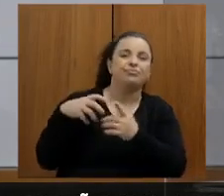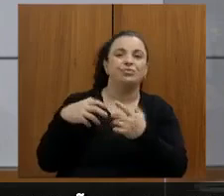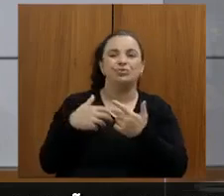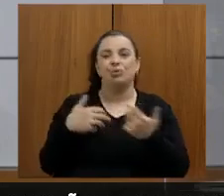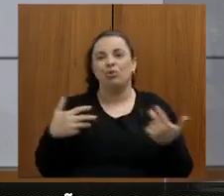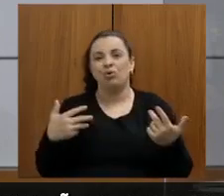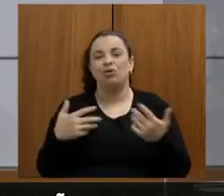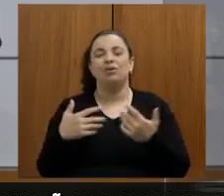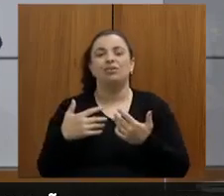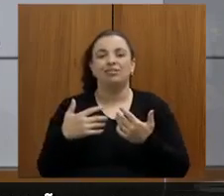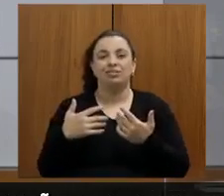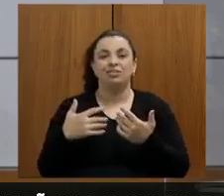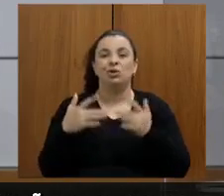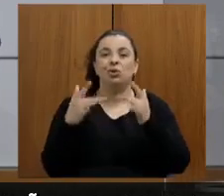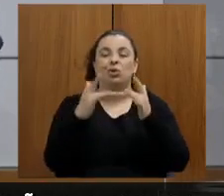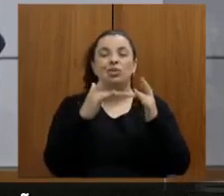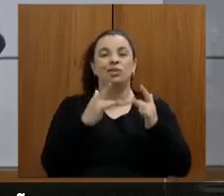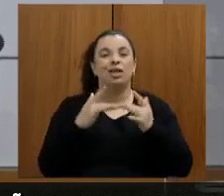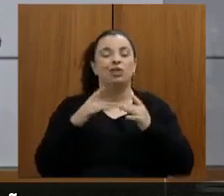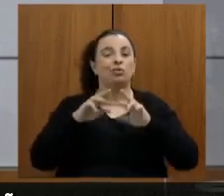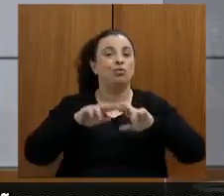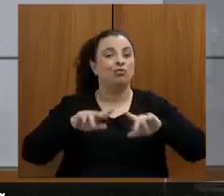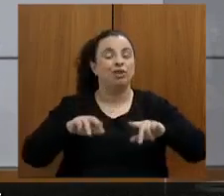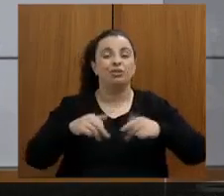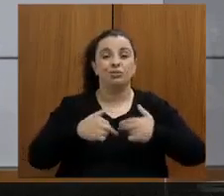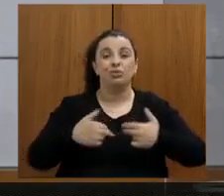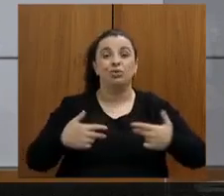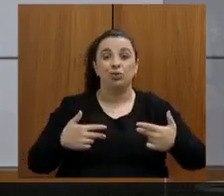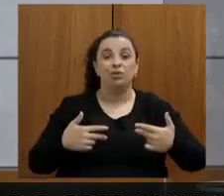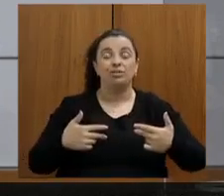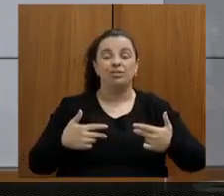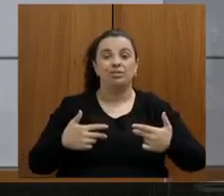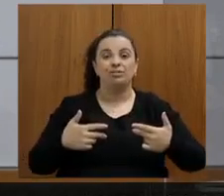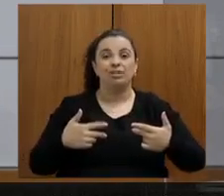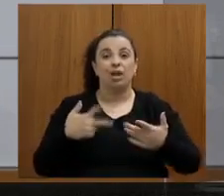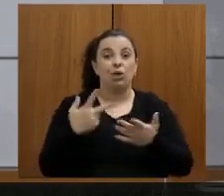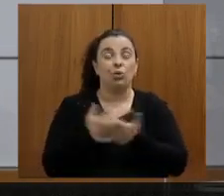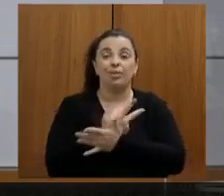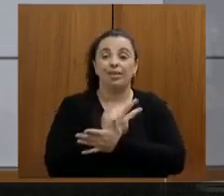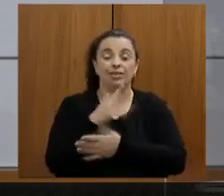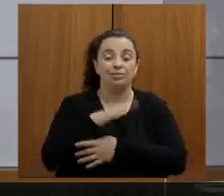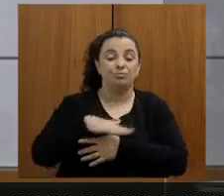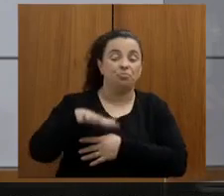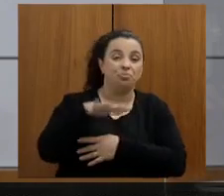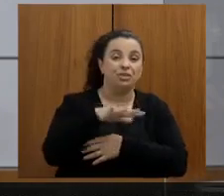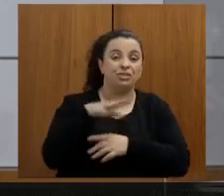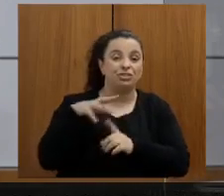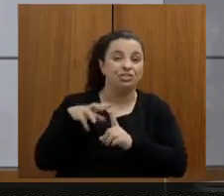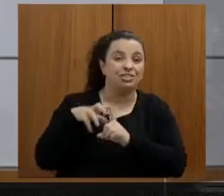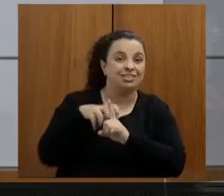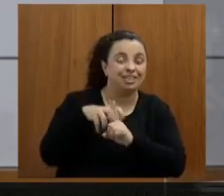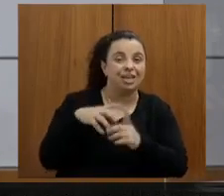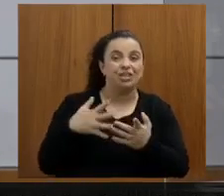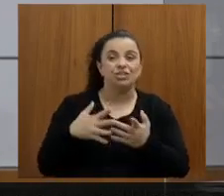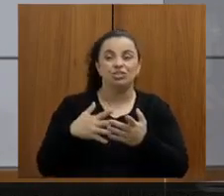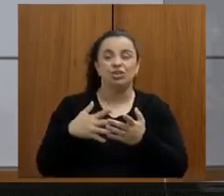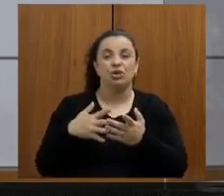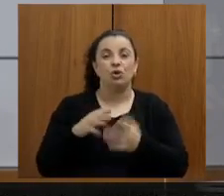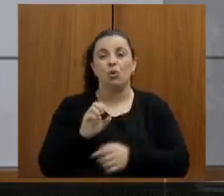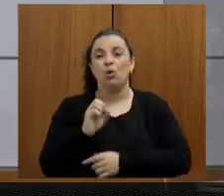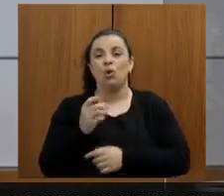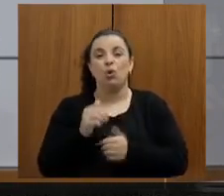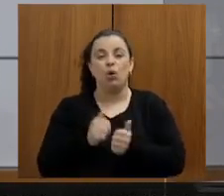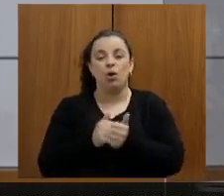contato com todos os fluídos tudo que envolve um acidente ou um acompanhamento de